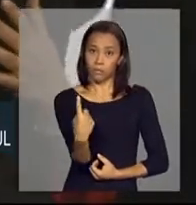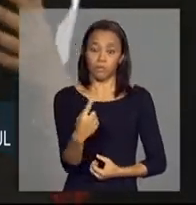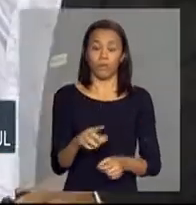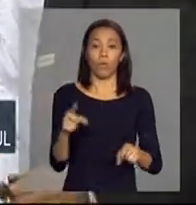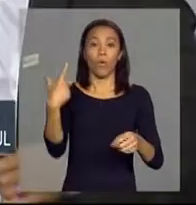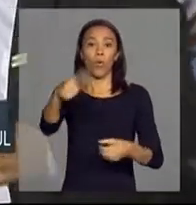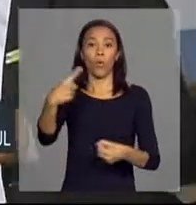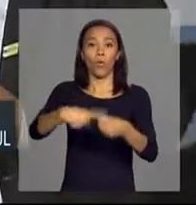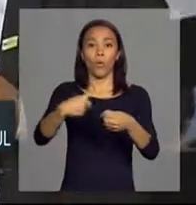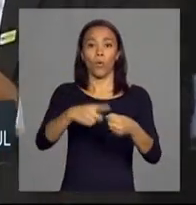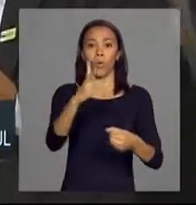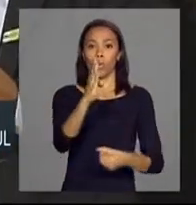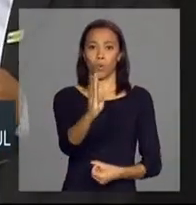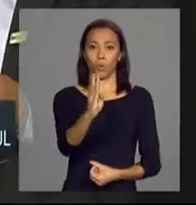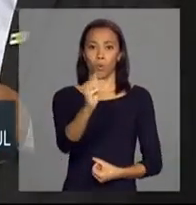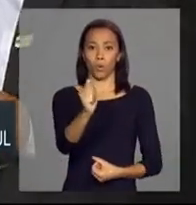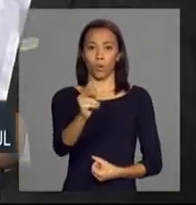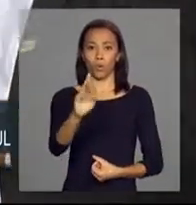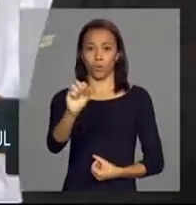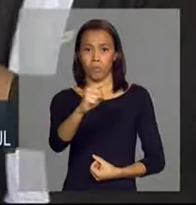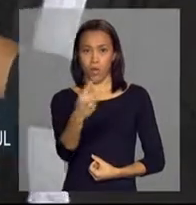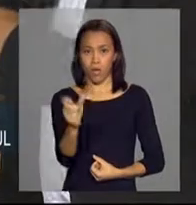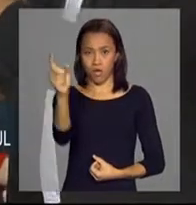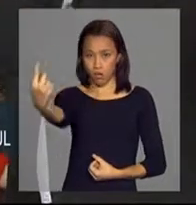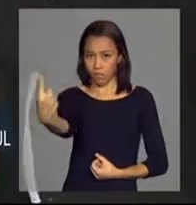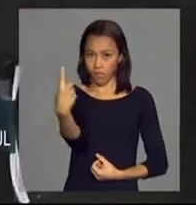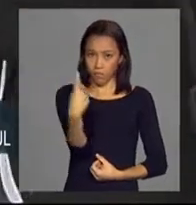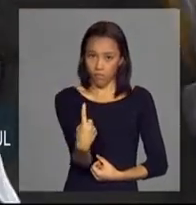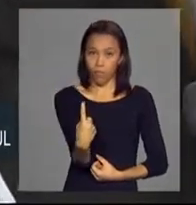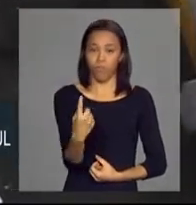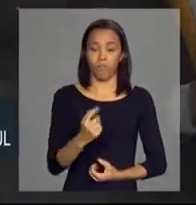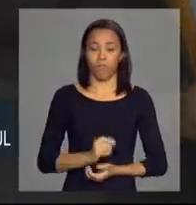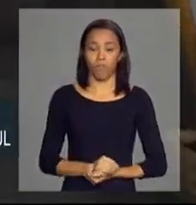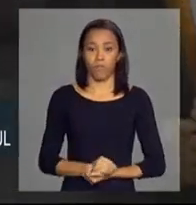Barão, prefeito Jefferson Schuster Born;